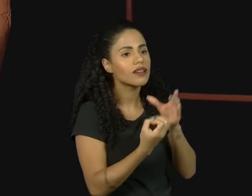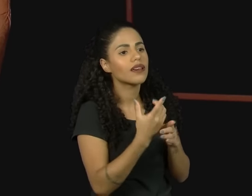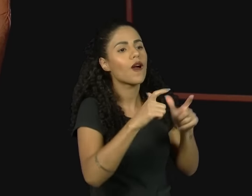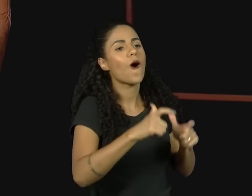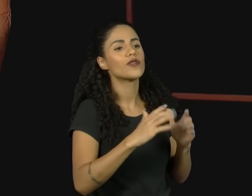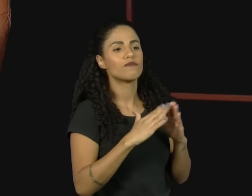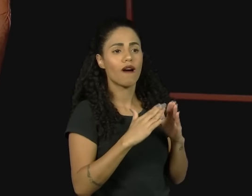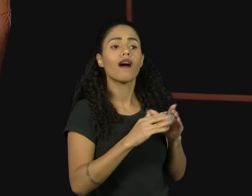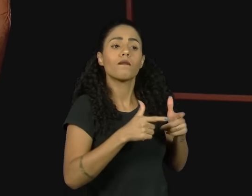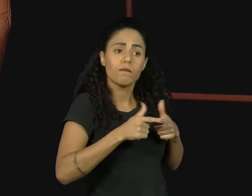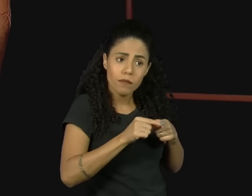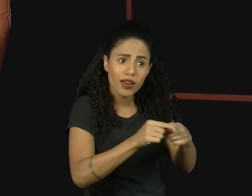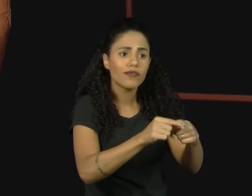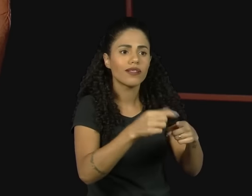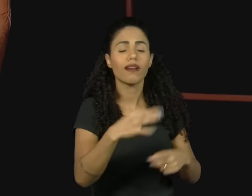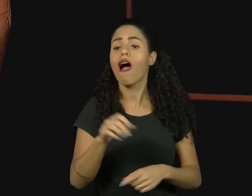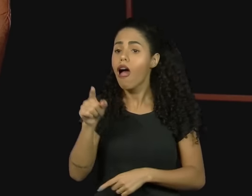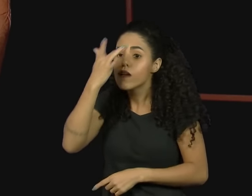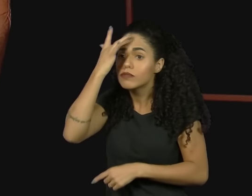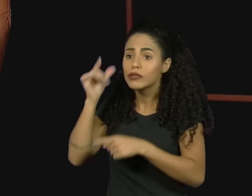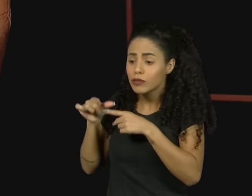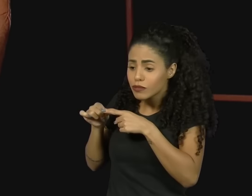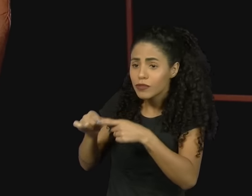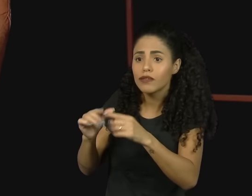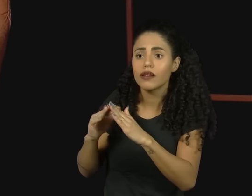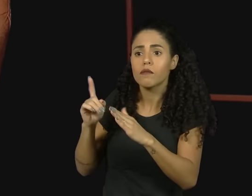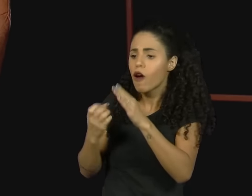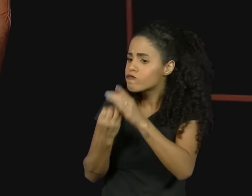Absolutamente. Porque tem que contar com a periferia.